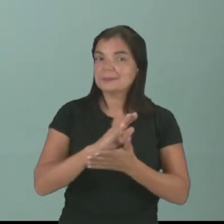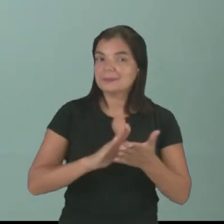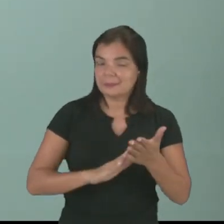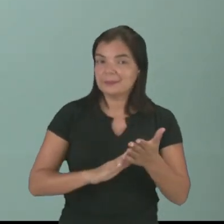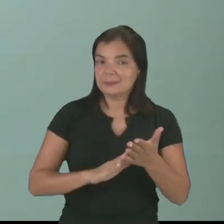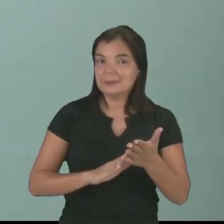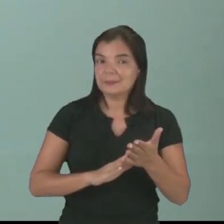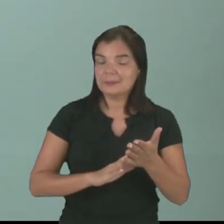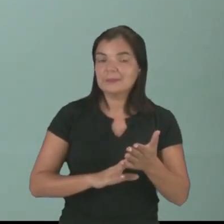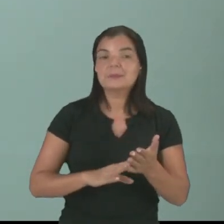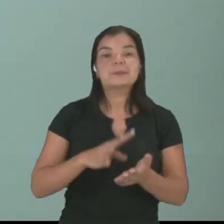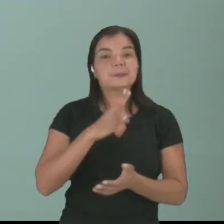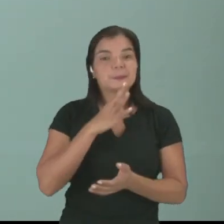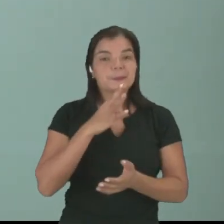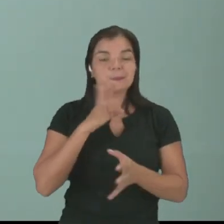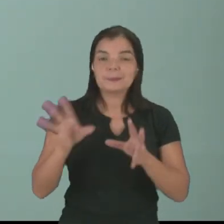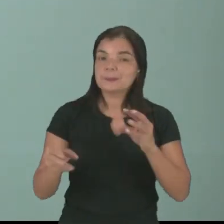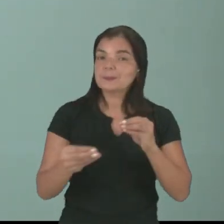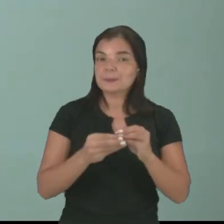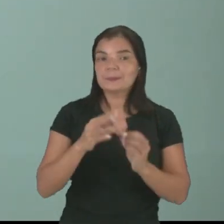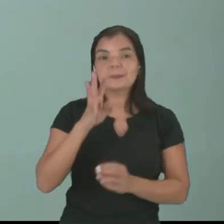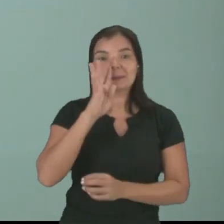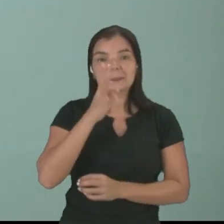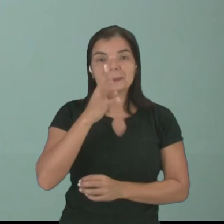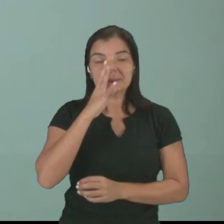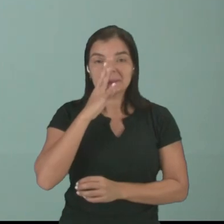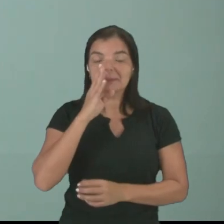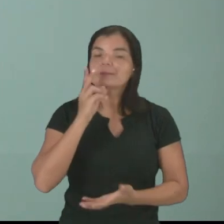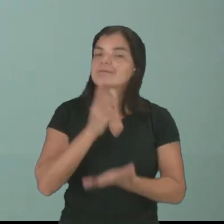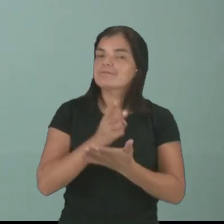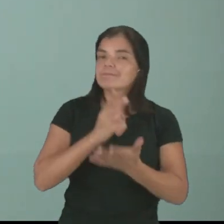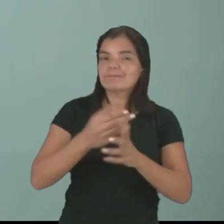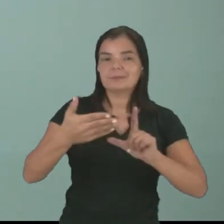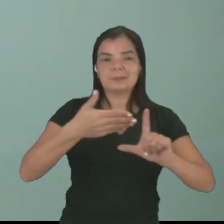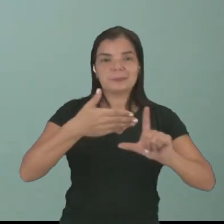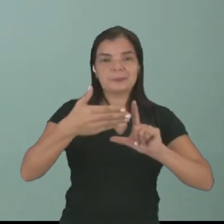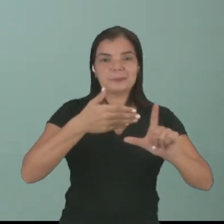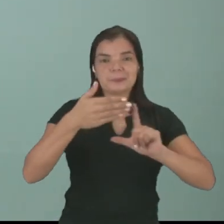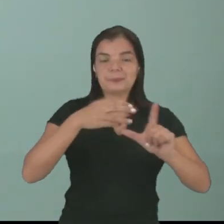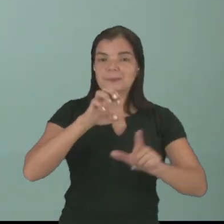para reforçar os conhecimentos sobre resumo crítico. Acessem